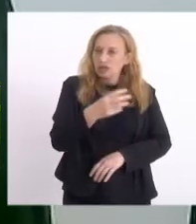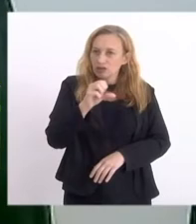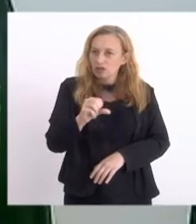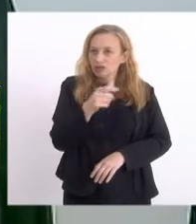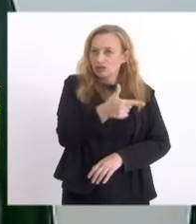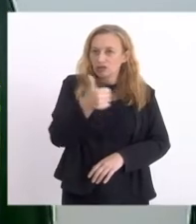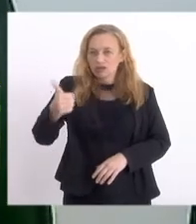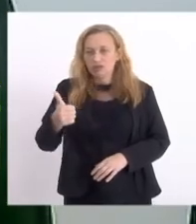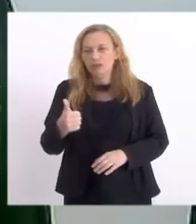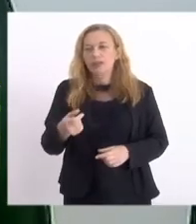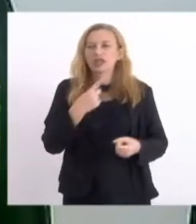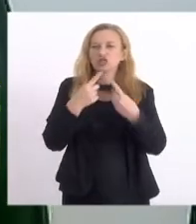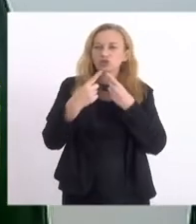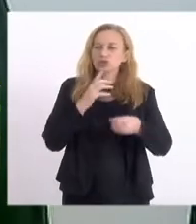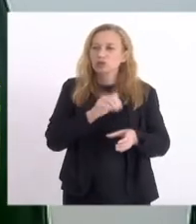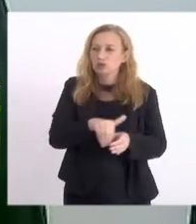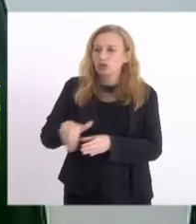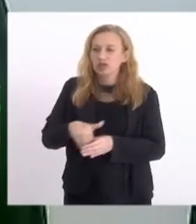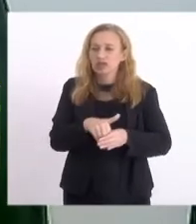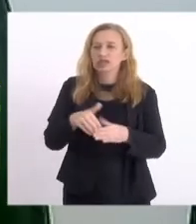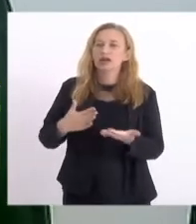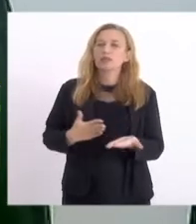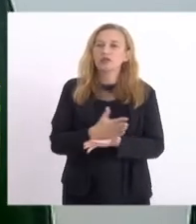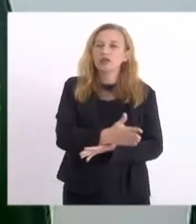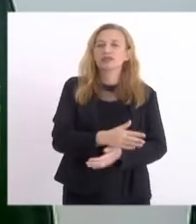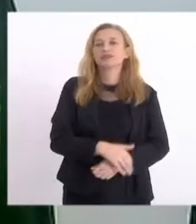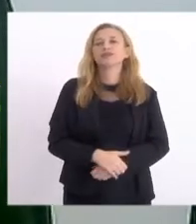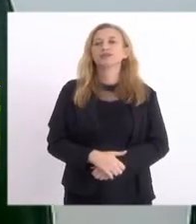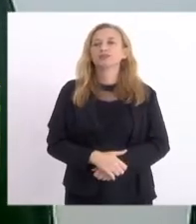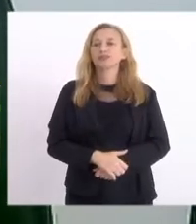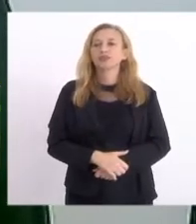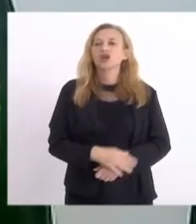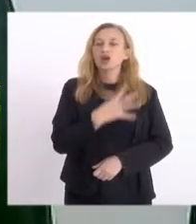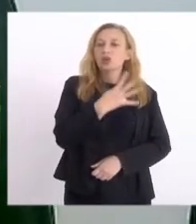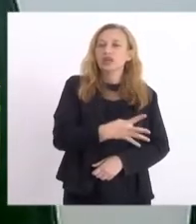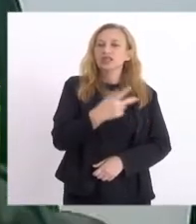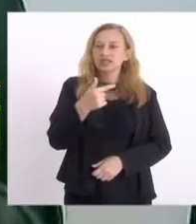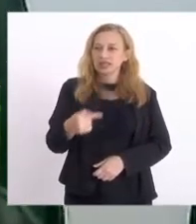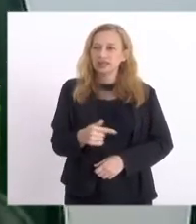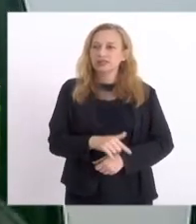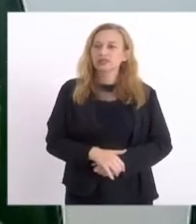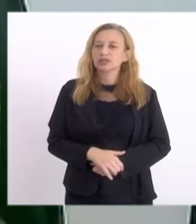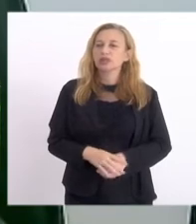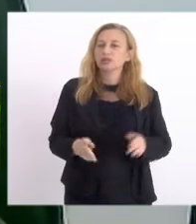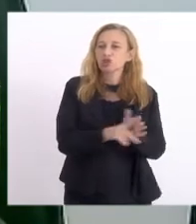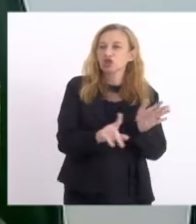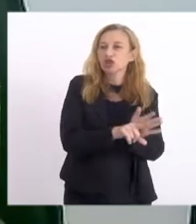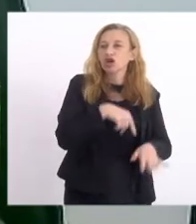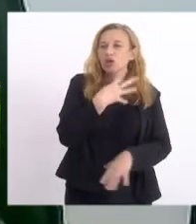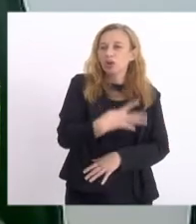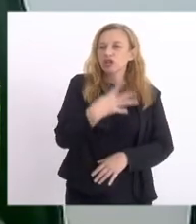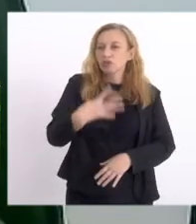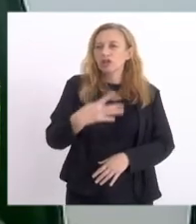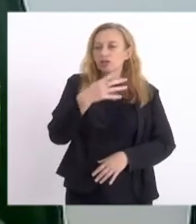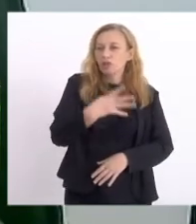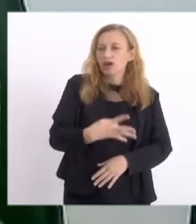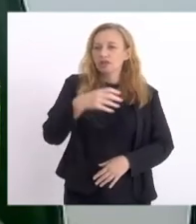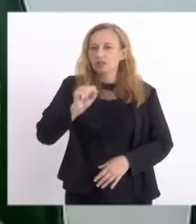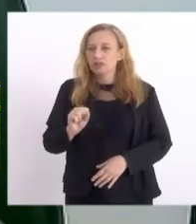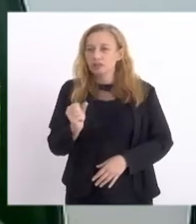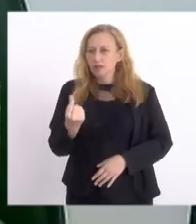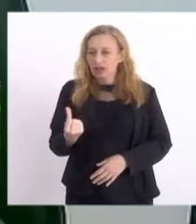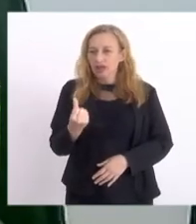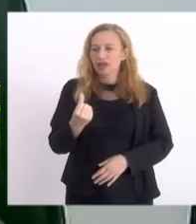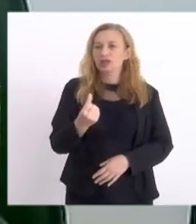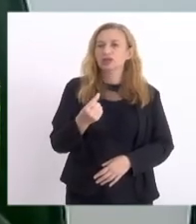3961-2021. Em discussão, em votação, aprovado. 47. Projeto de lei 4446-2021, autoria do deputado